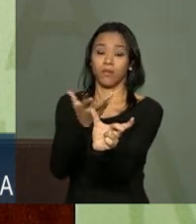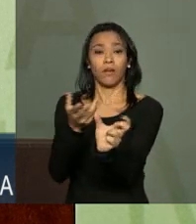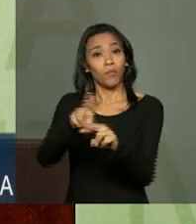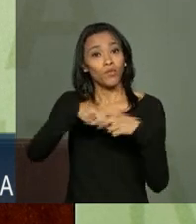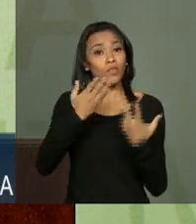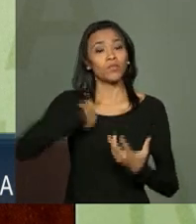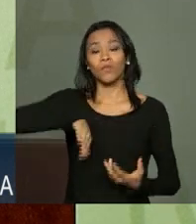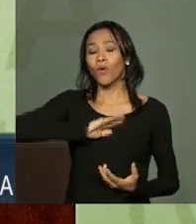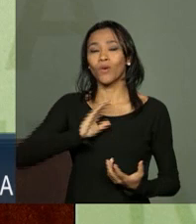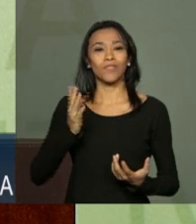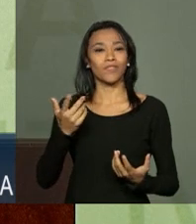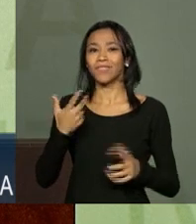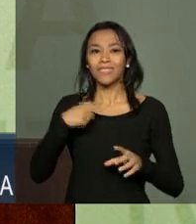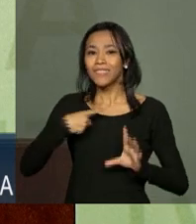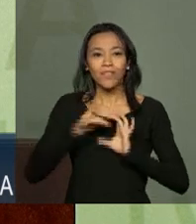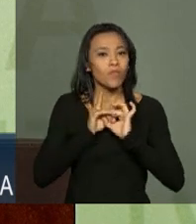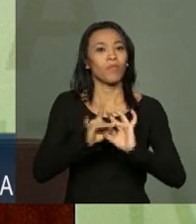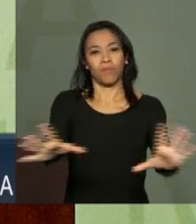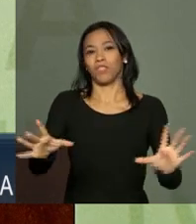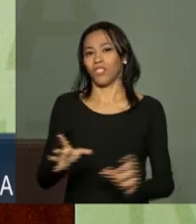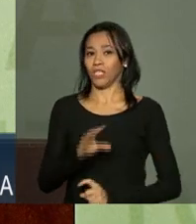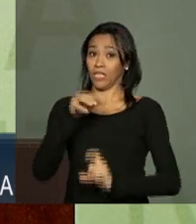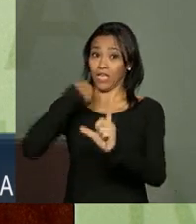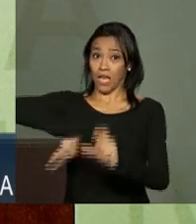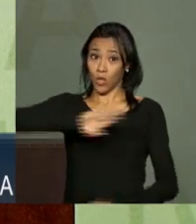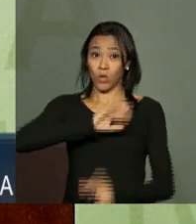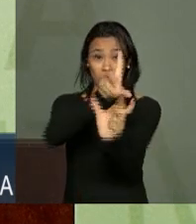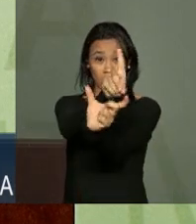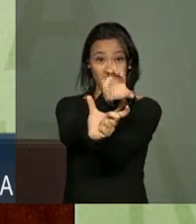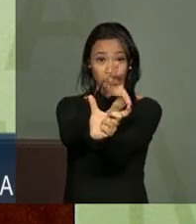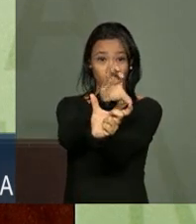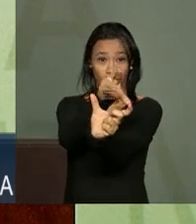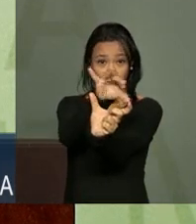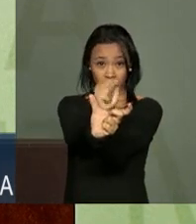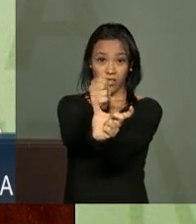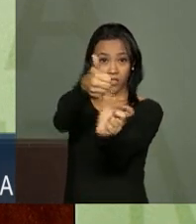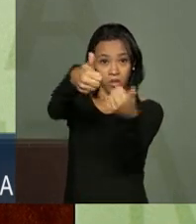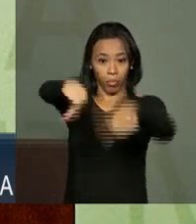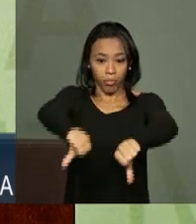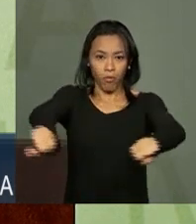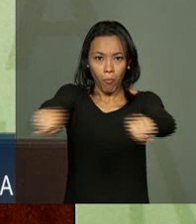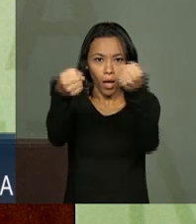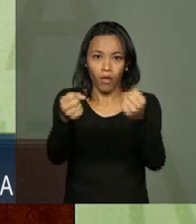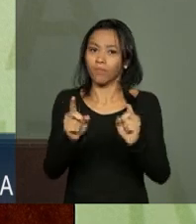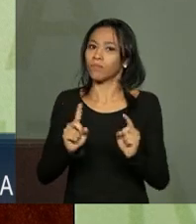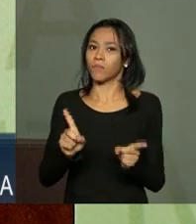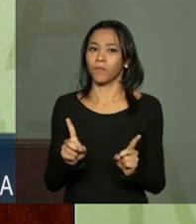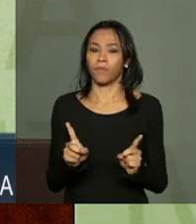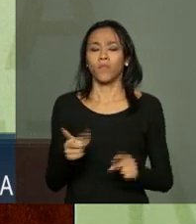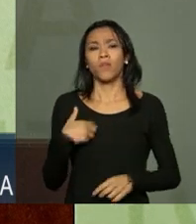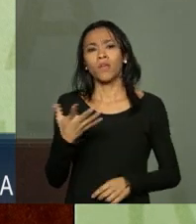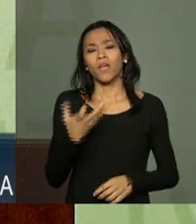vamos permitir que a nossa democracia seja manchada. Quero citar aqui um